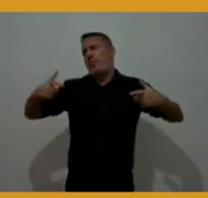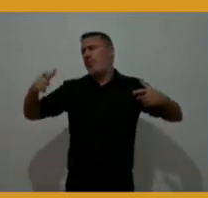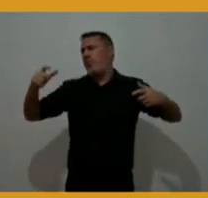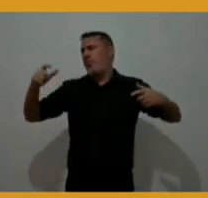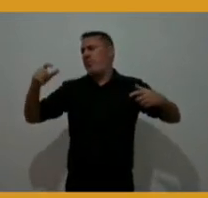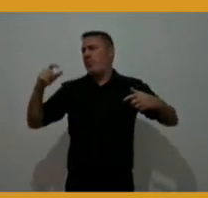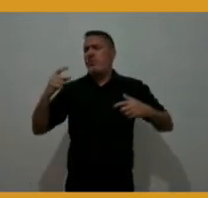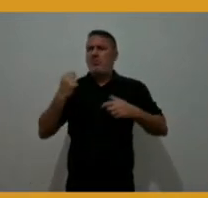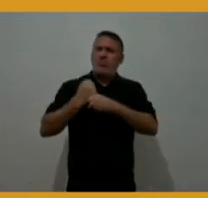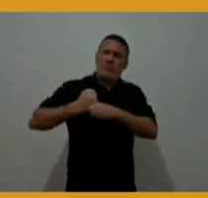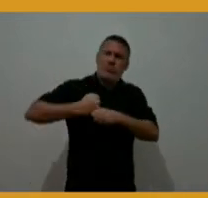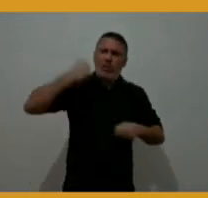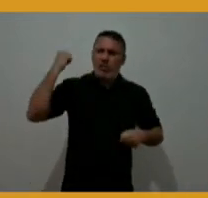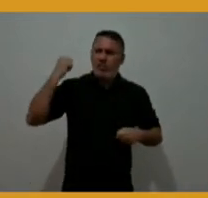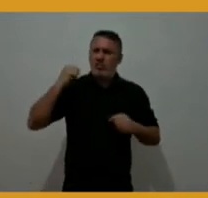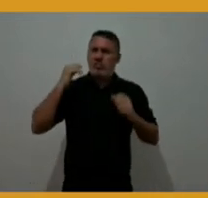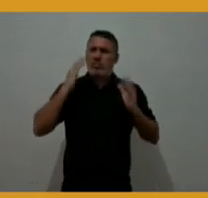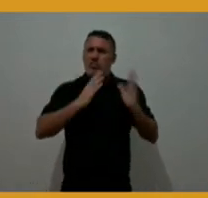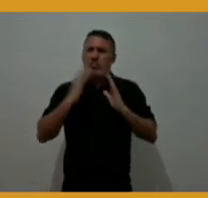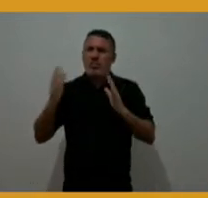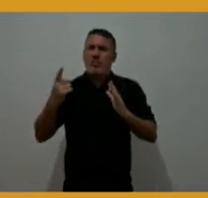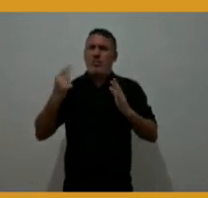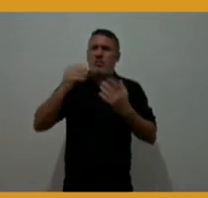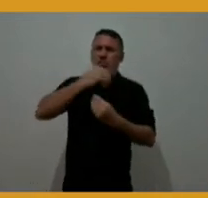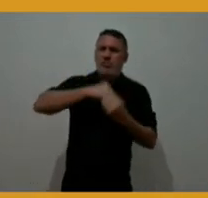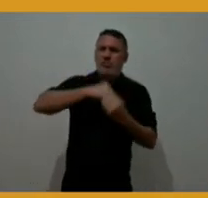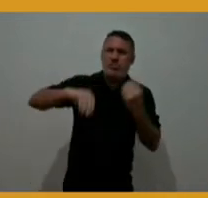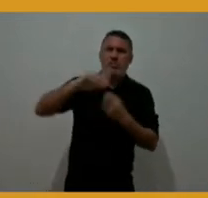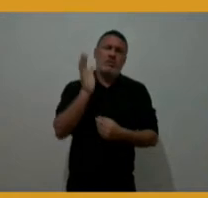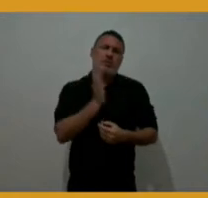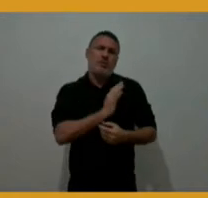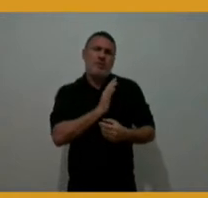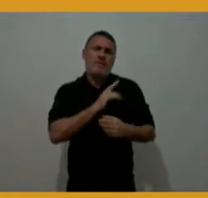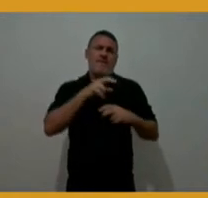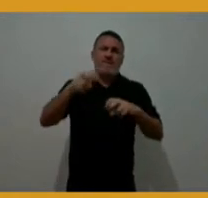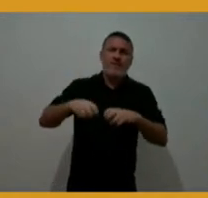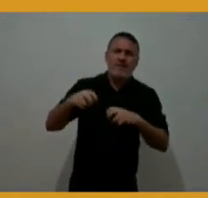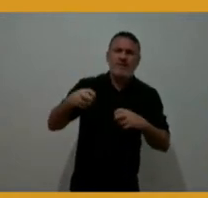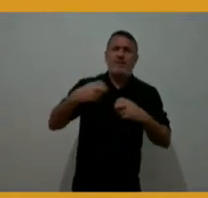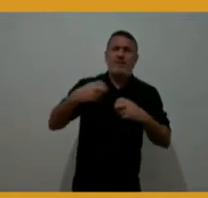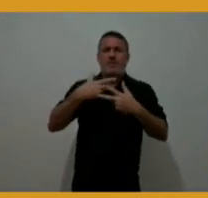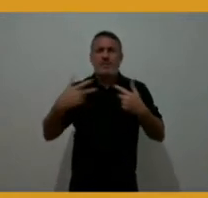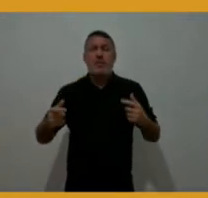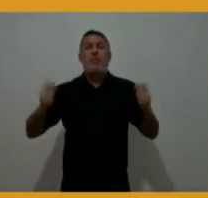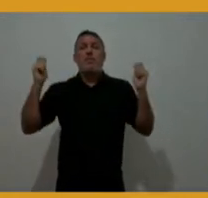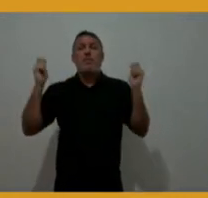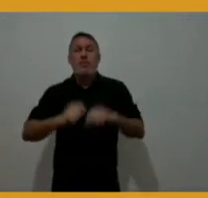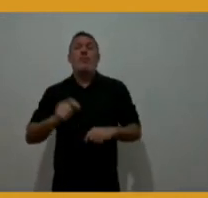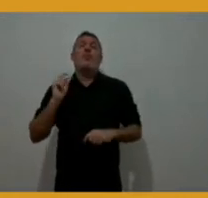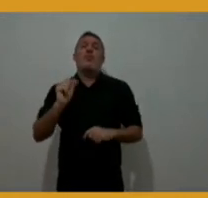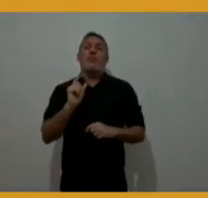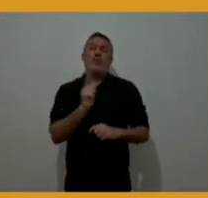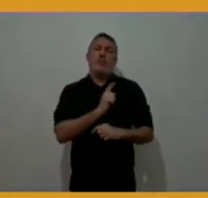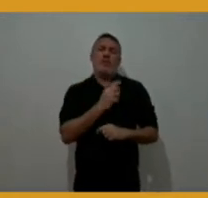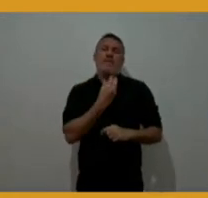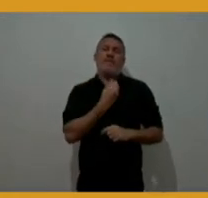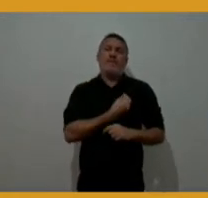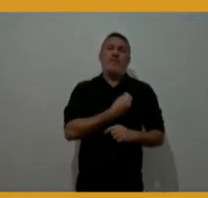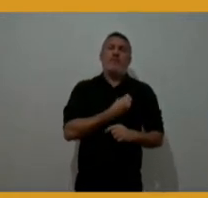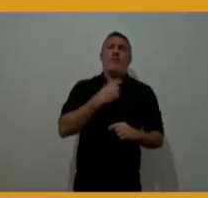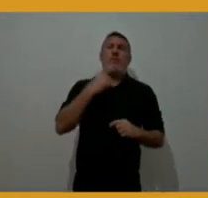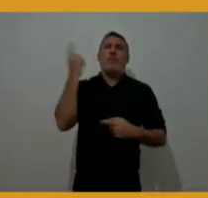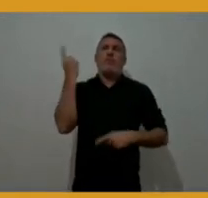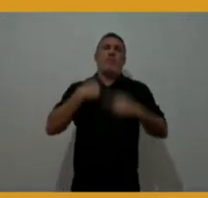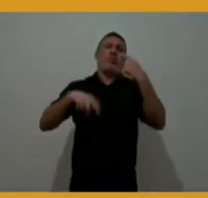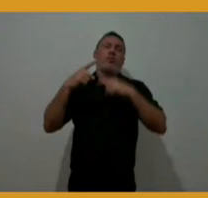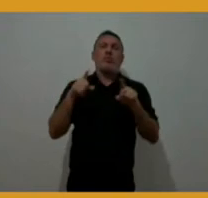Império para a República com grandes fazendas produtoras, que nos permitiram viver momentos de grande progresso, remodelando